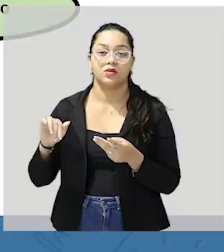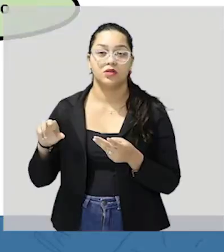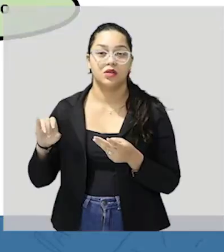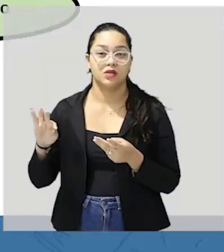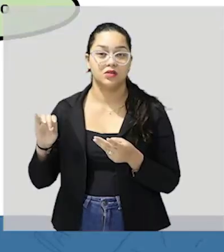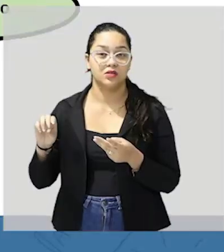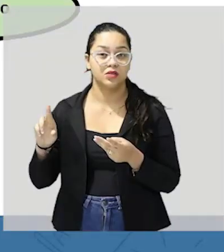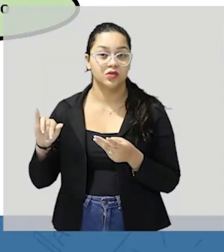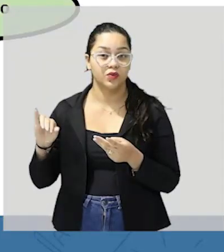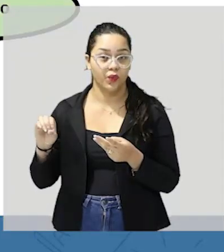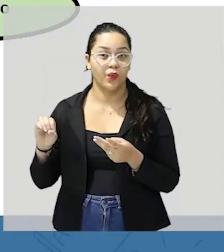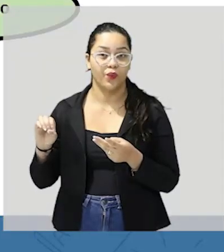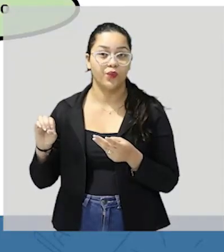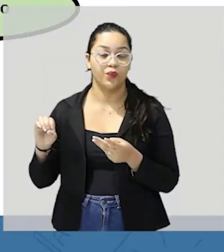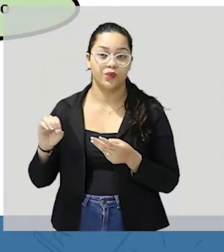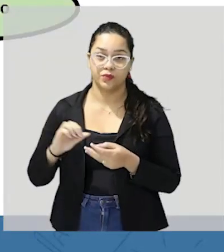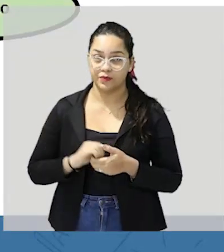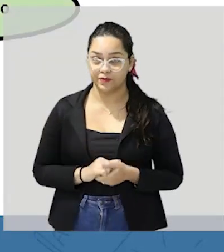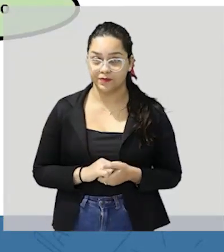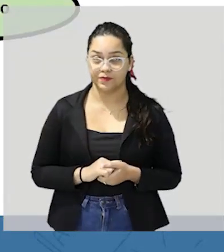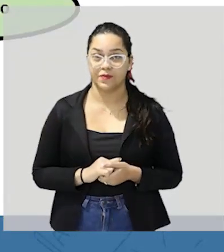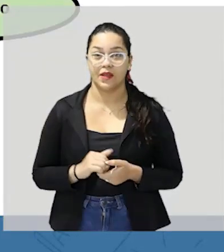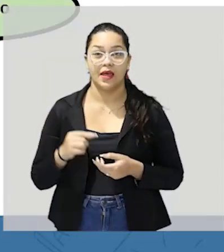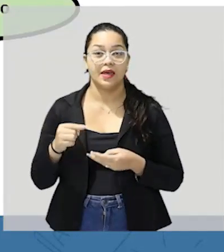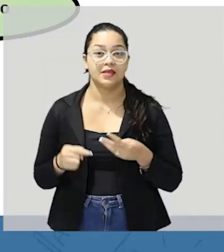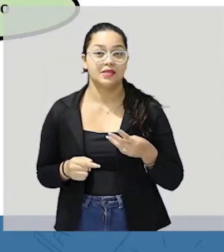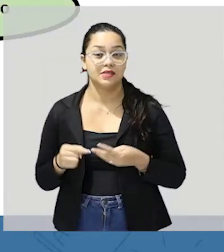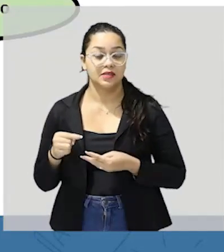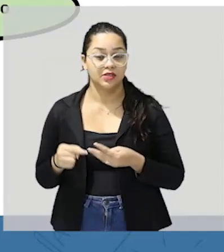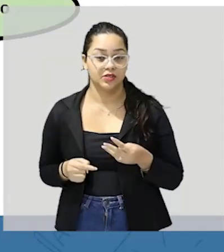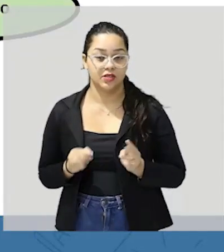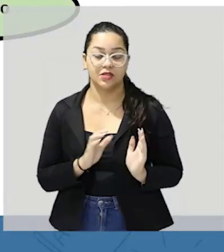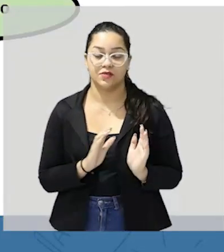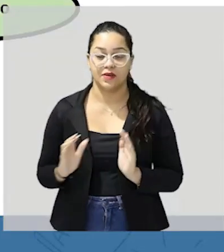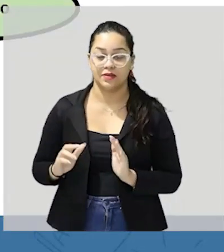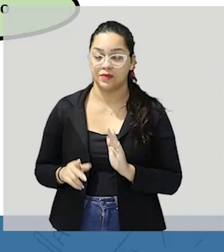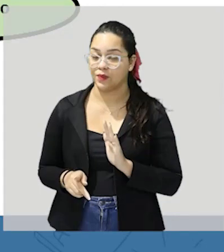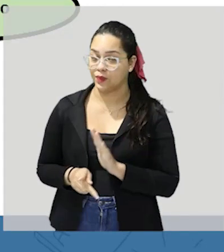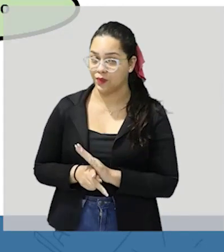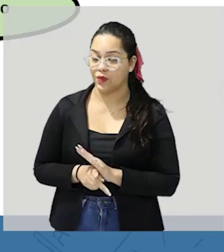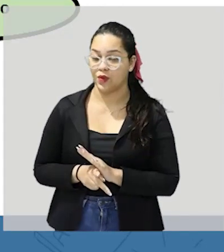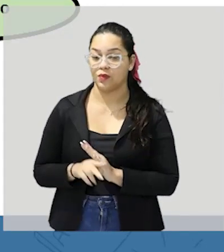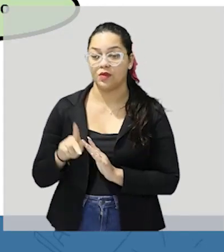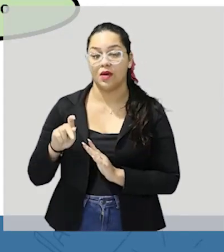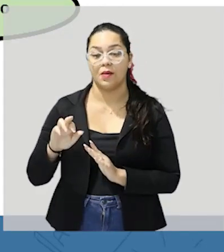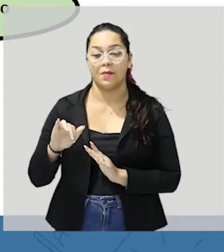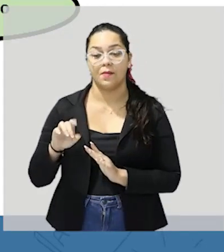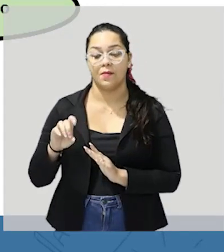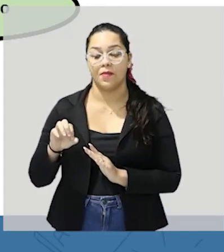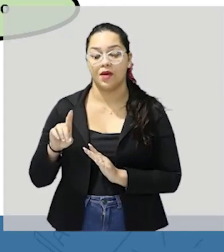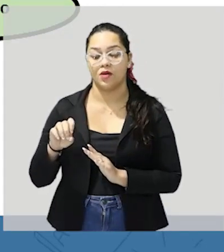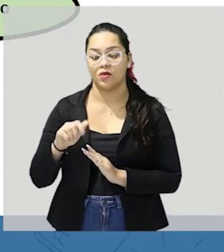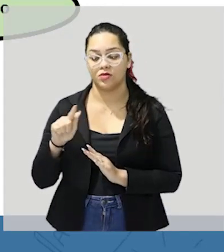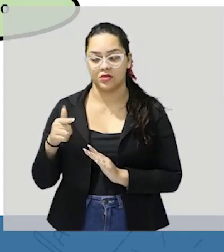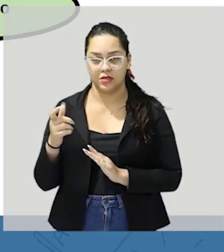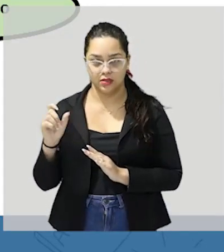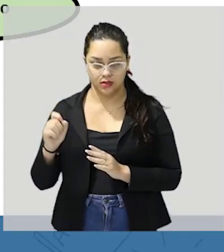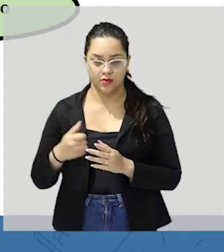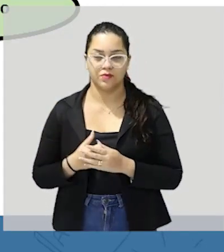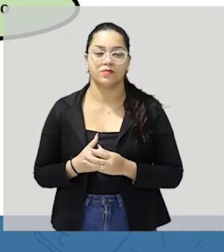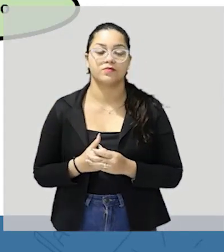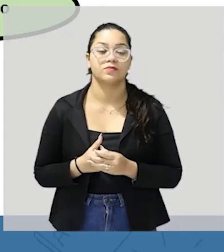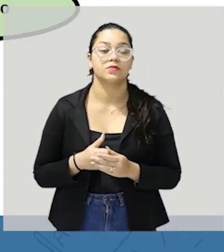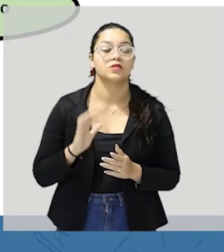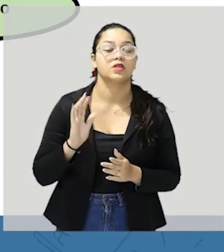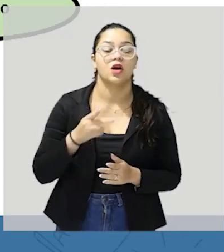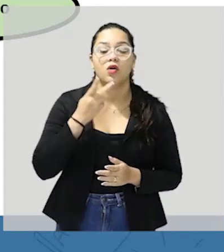período transitório. Essas 3 fases aqui da periodização. Percebam que eu coloquei